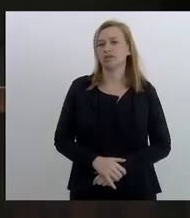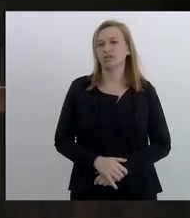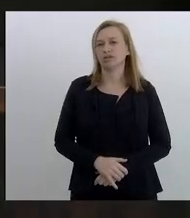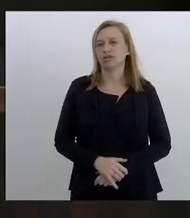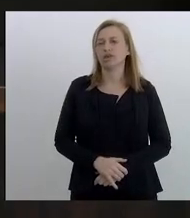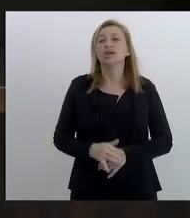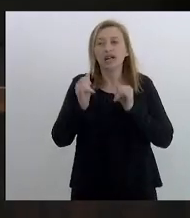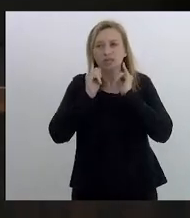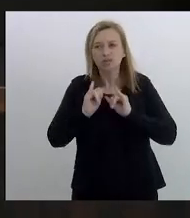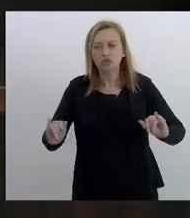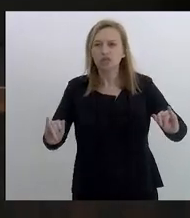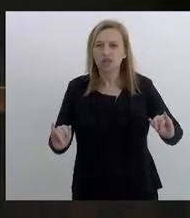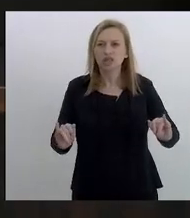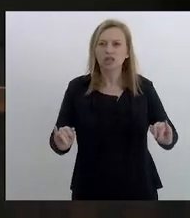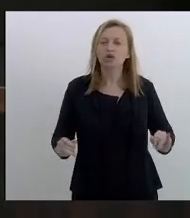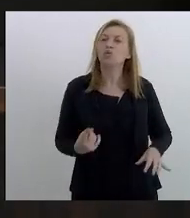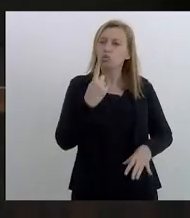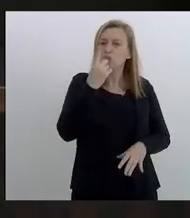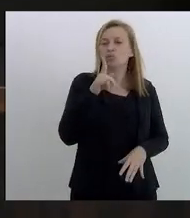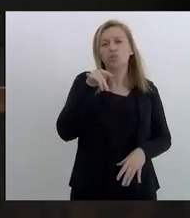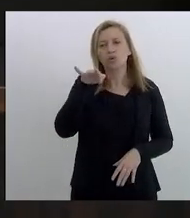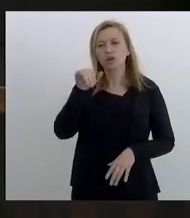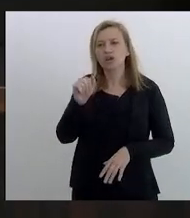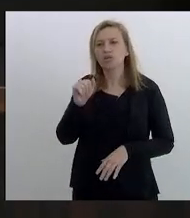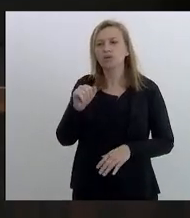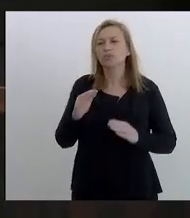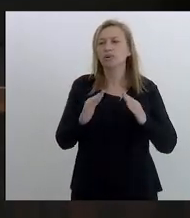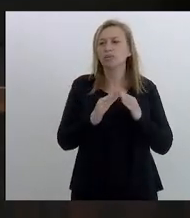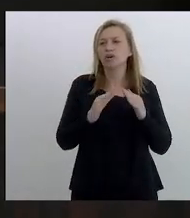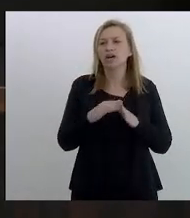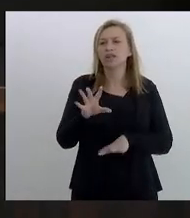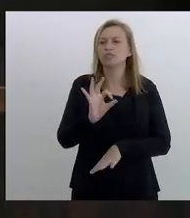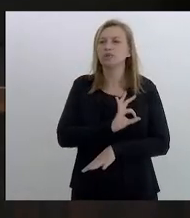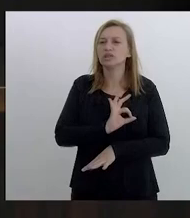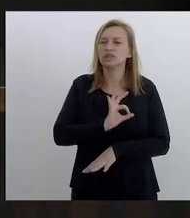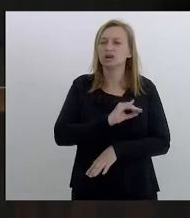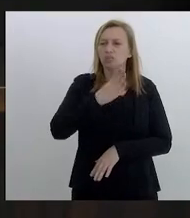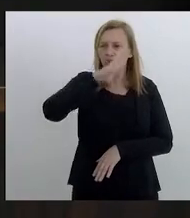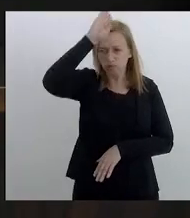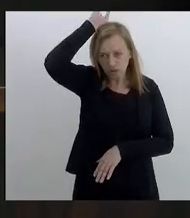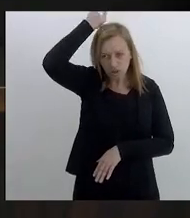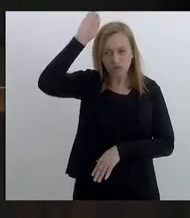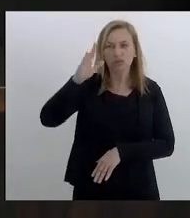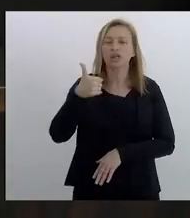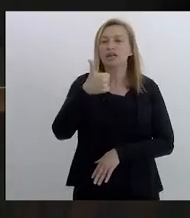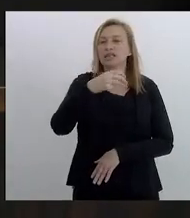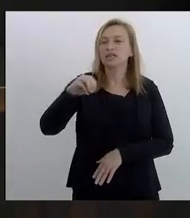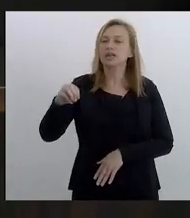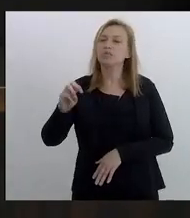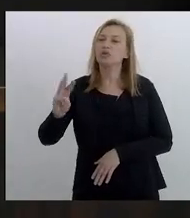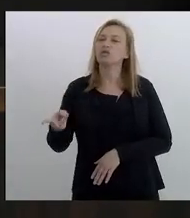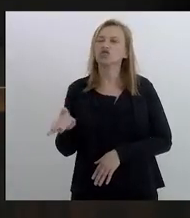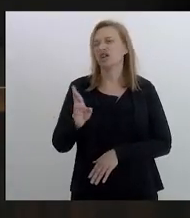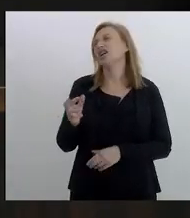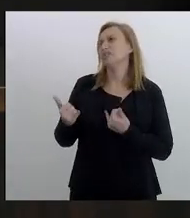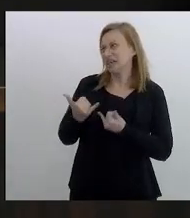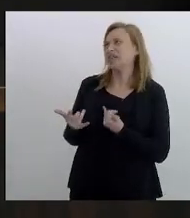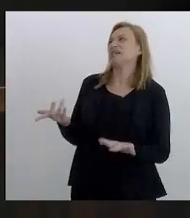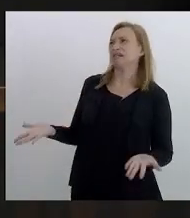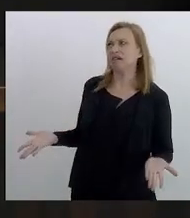ele anuncia um programa para habitação para policiais, bombeiros, 100 milhões de reais. É brincadeira, né,